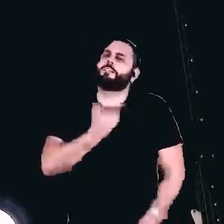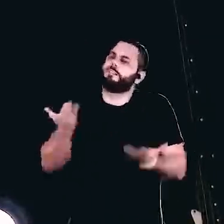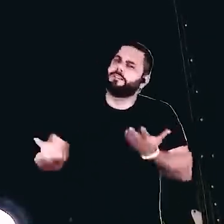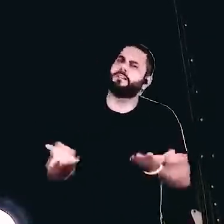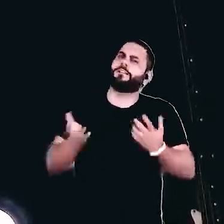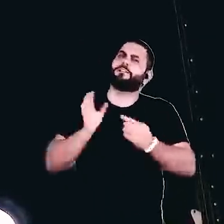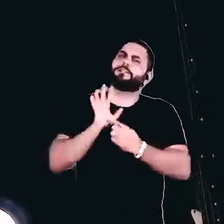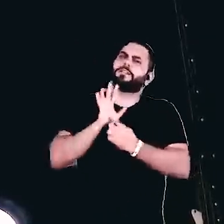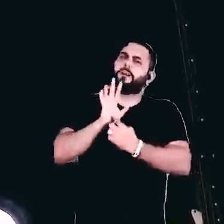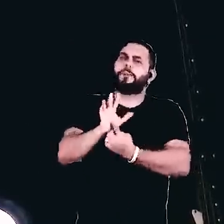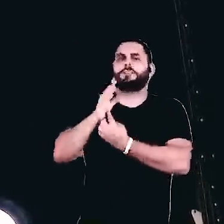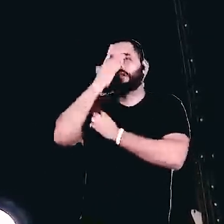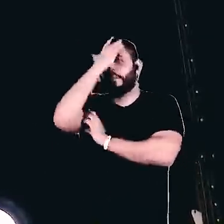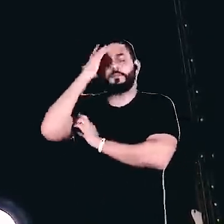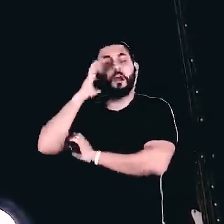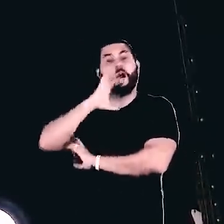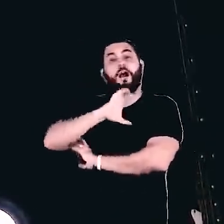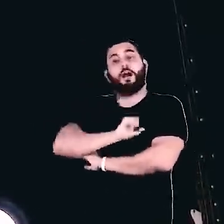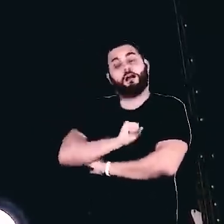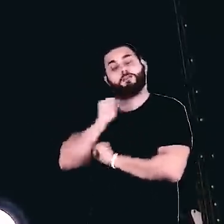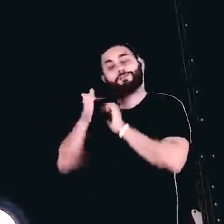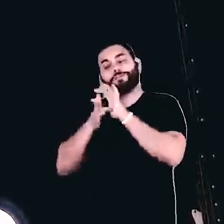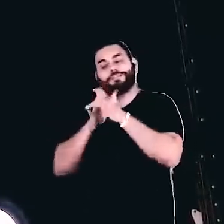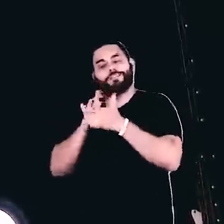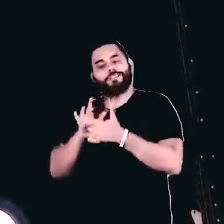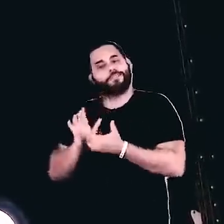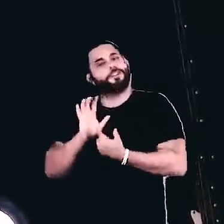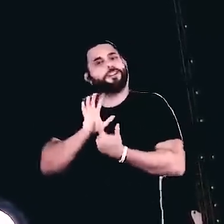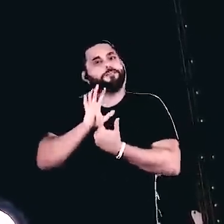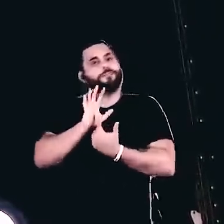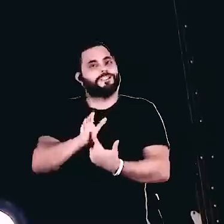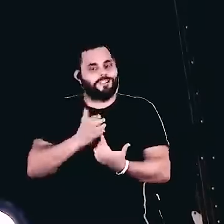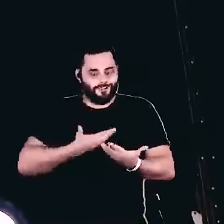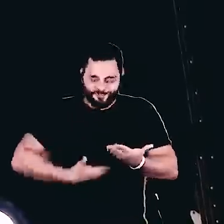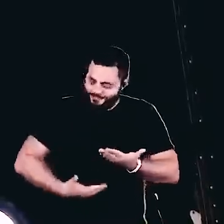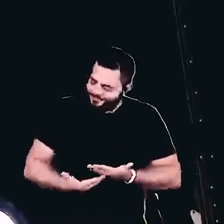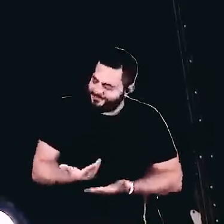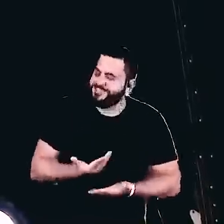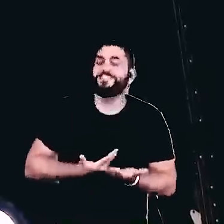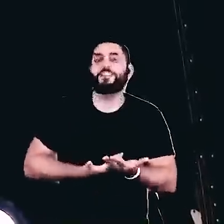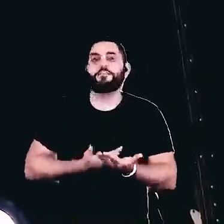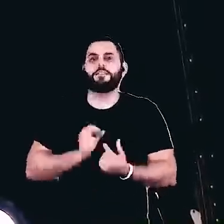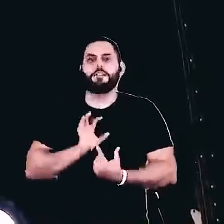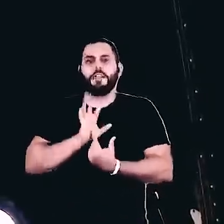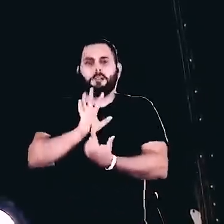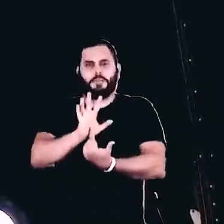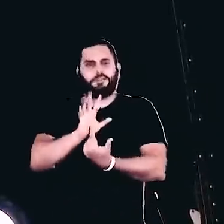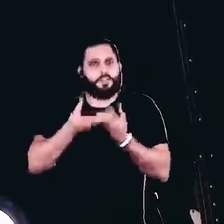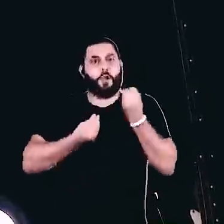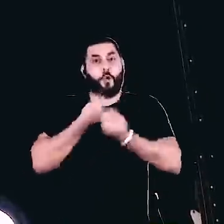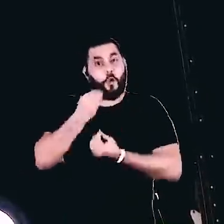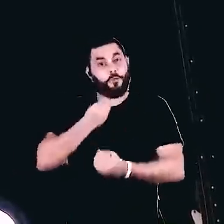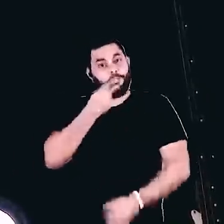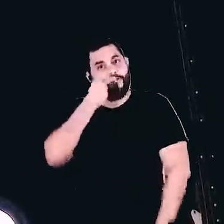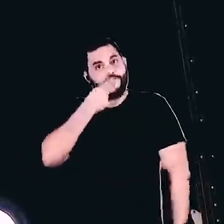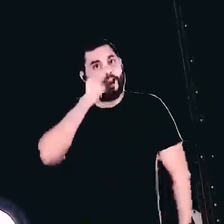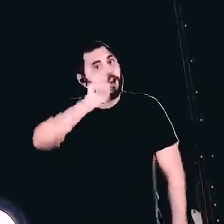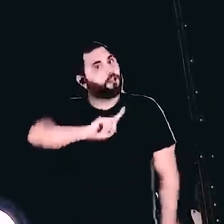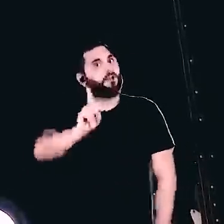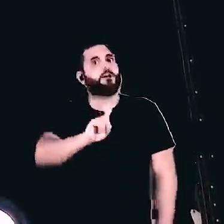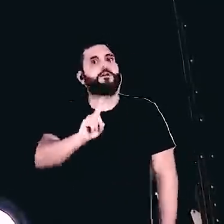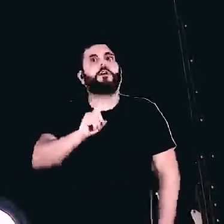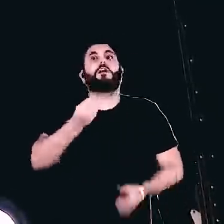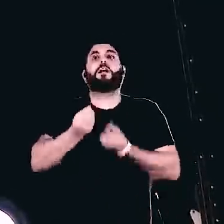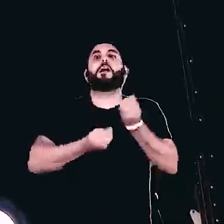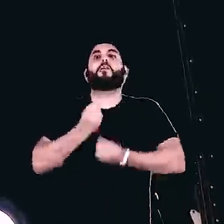apresente como alguém que ama Jesus. Se apresente como um servo. E quando eu digo se apresente, não é simplesmente a maneira como você fala, é a maneira como